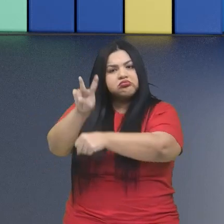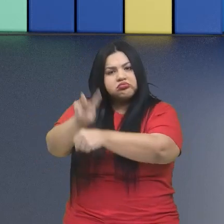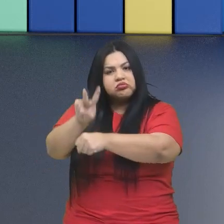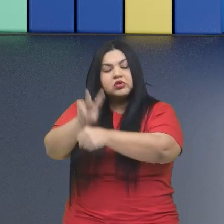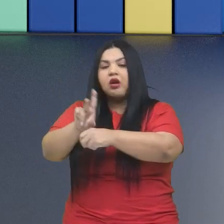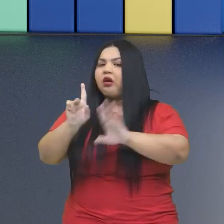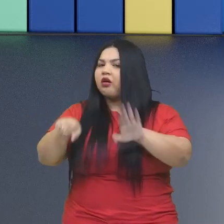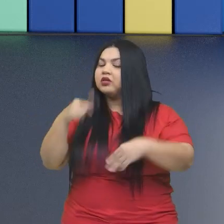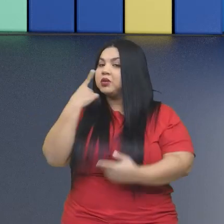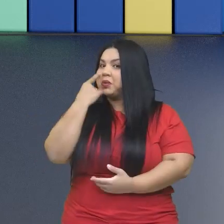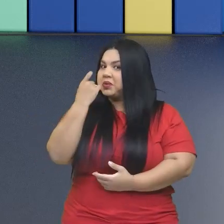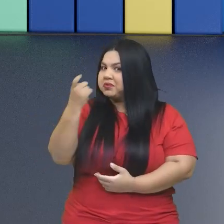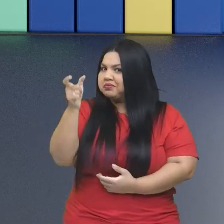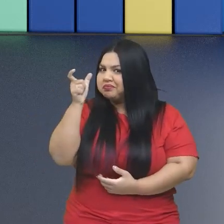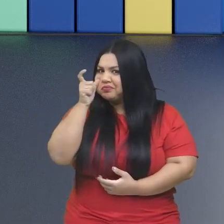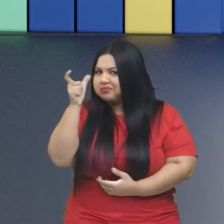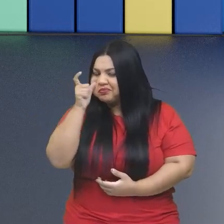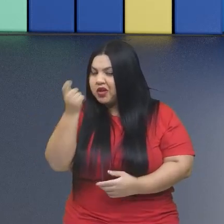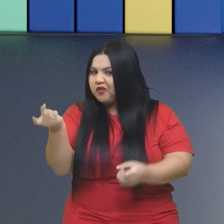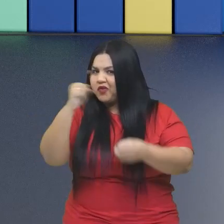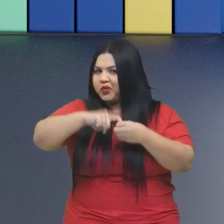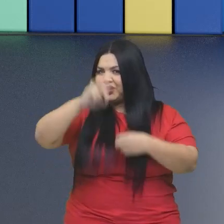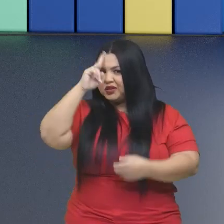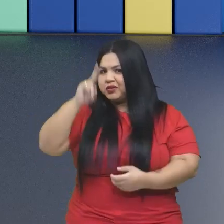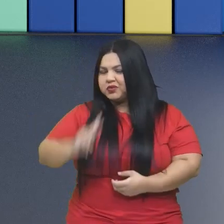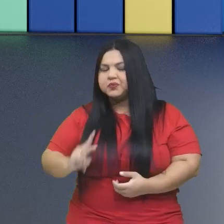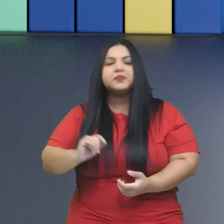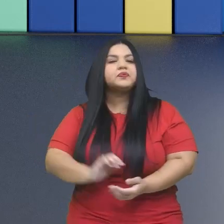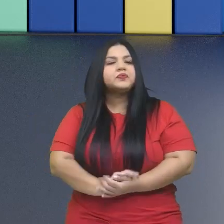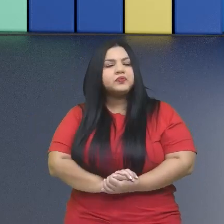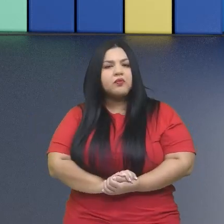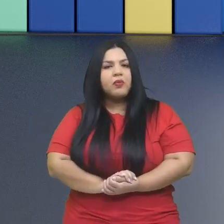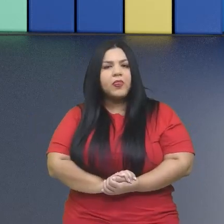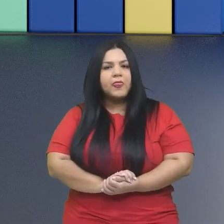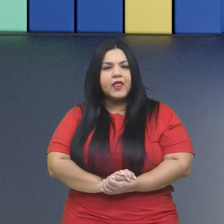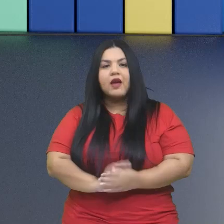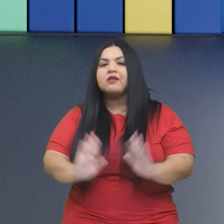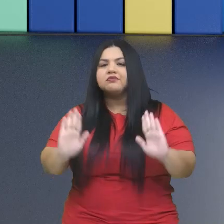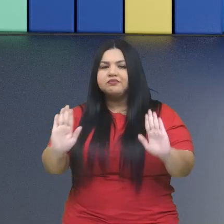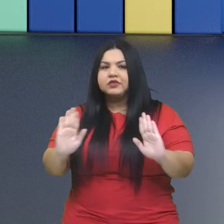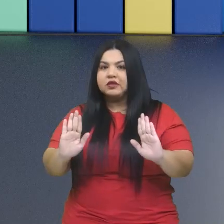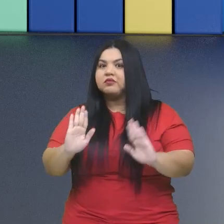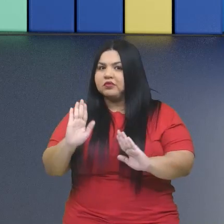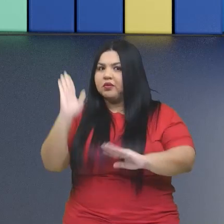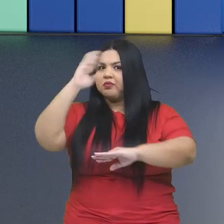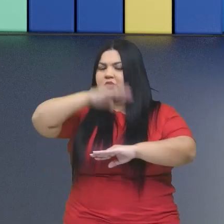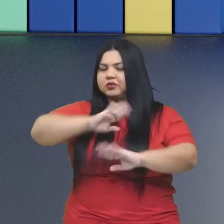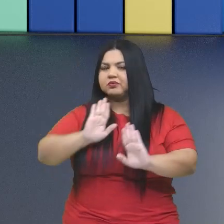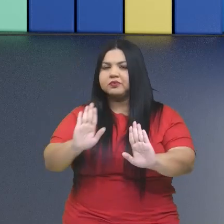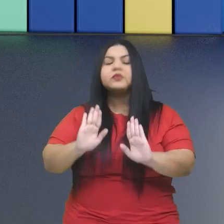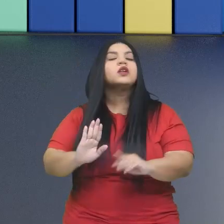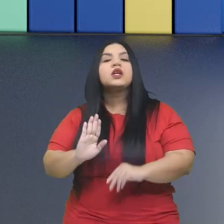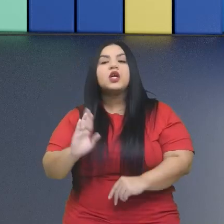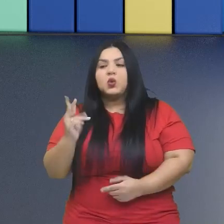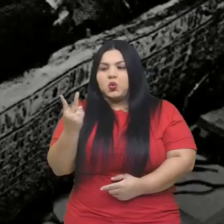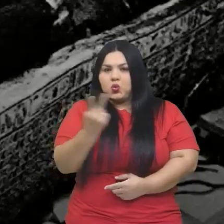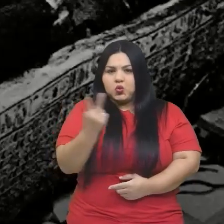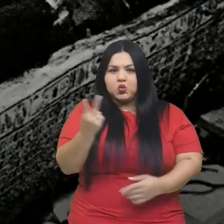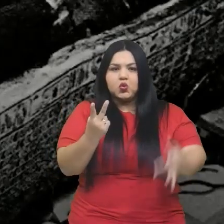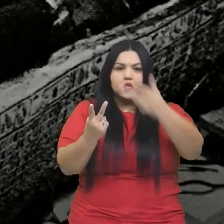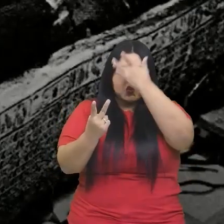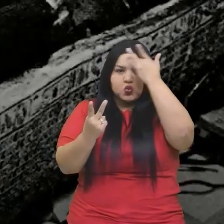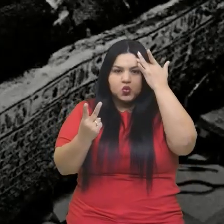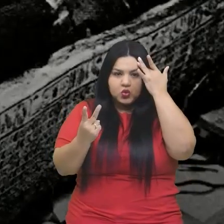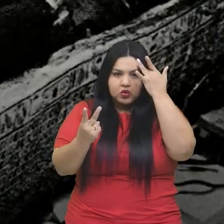aí vamos contar aqui de novo a história, olha só. Vamos chegar na parte da maldição. Então, os dois exploradores,